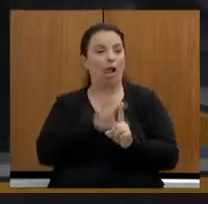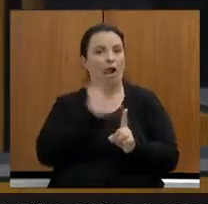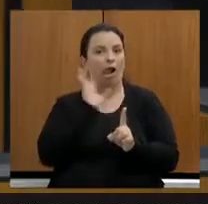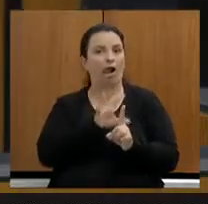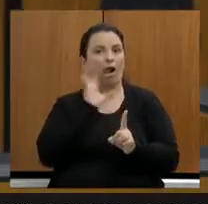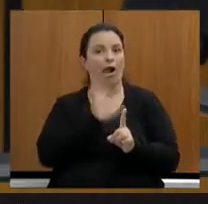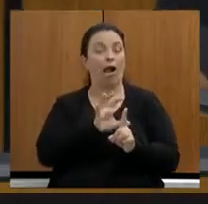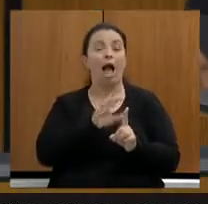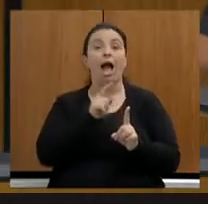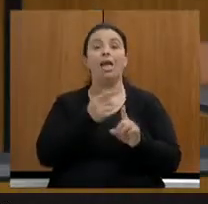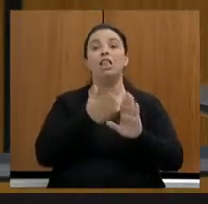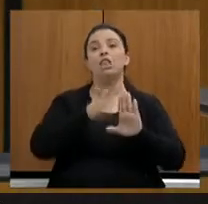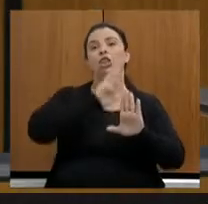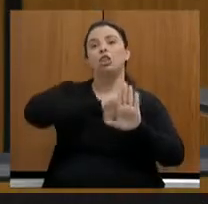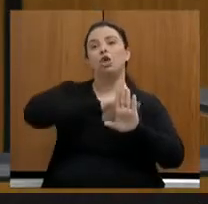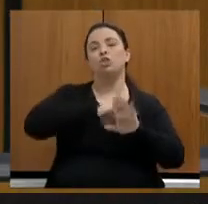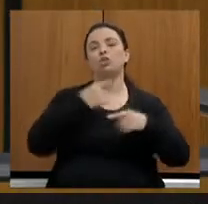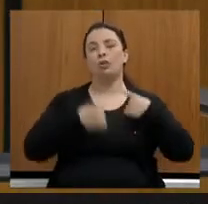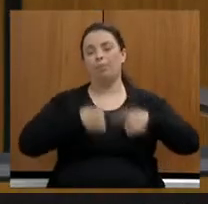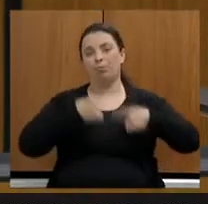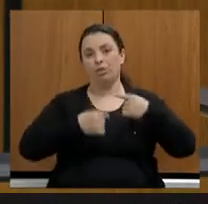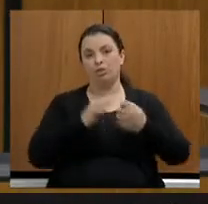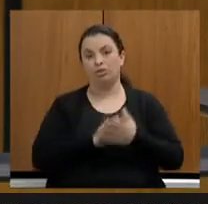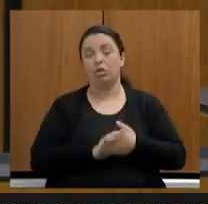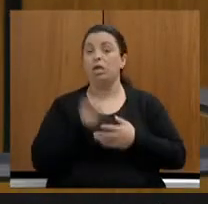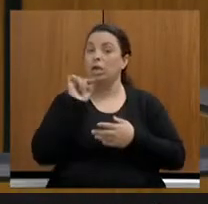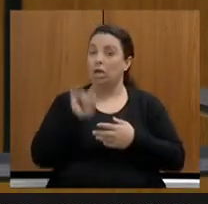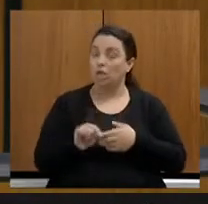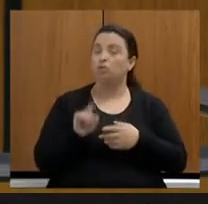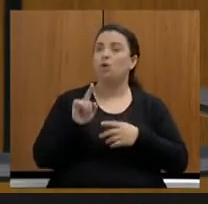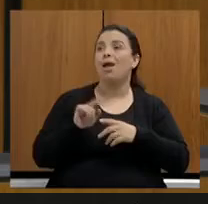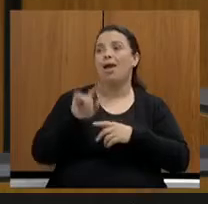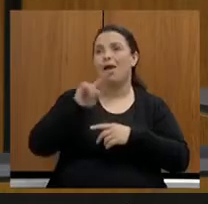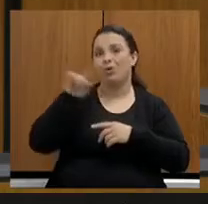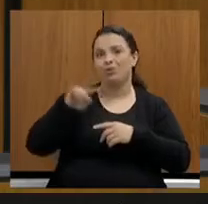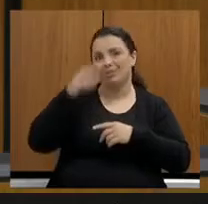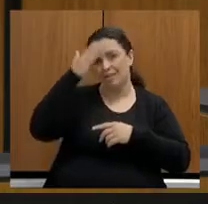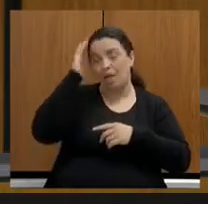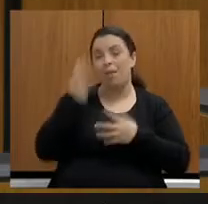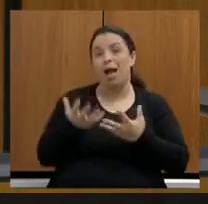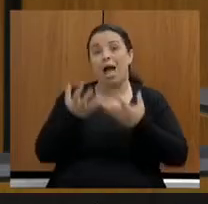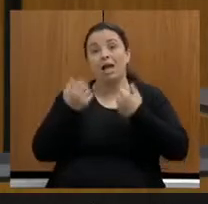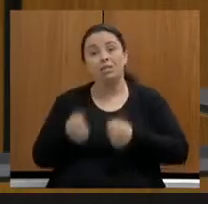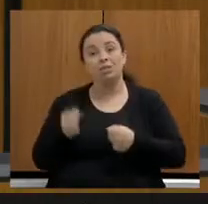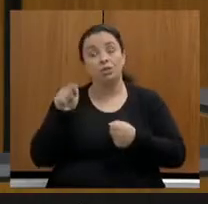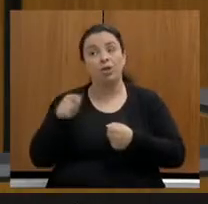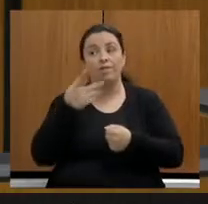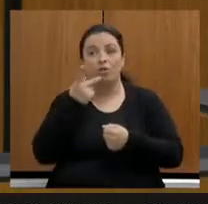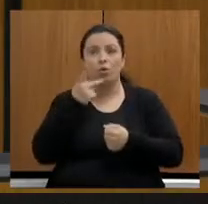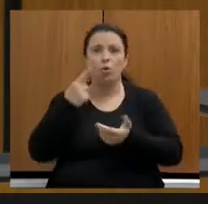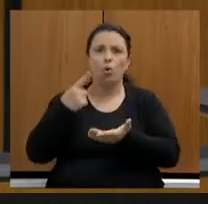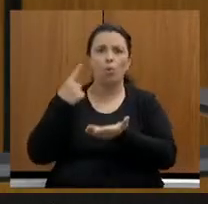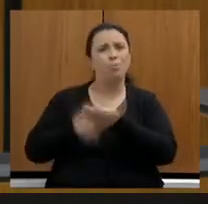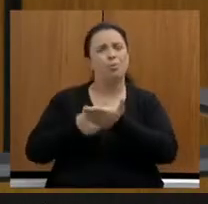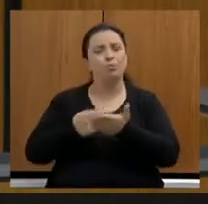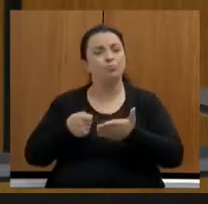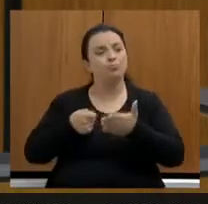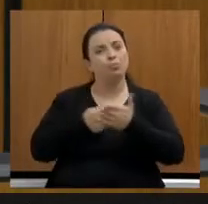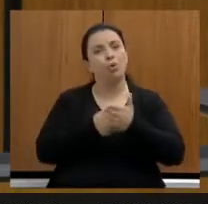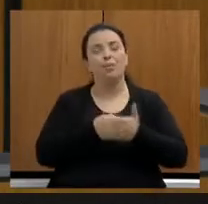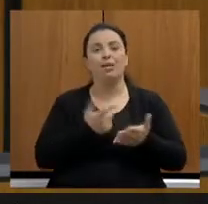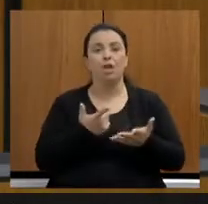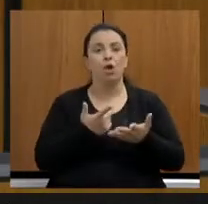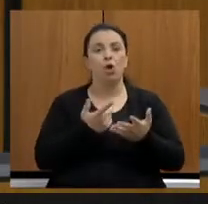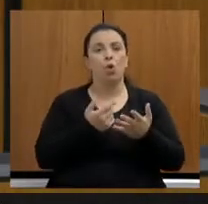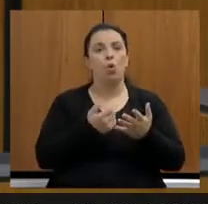esse inclusive foi uma das pautas que o governador abraçou a época da campanha firmando o compromisso de combater